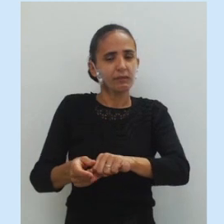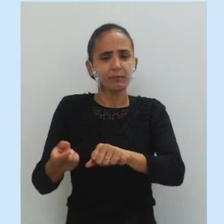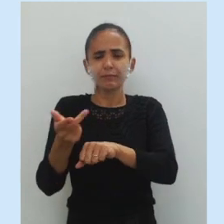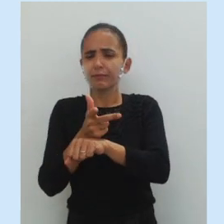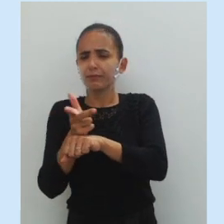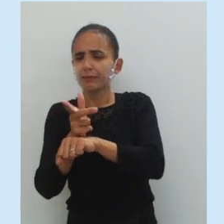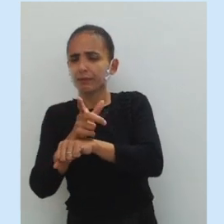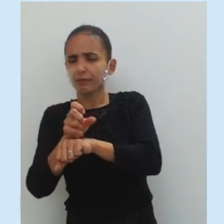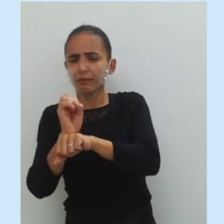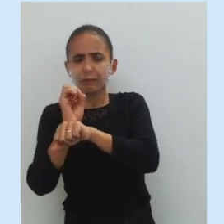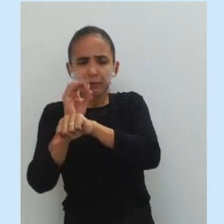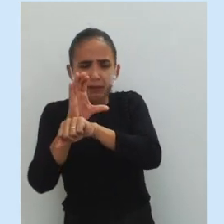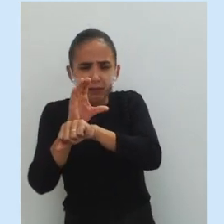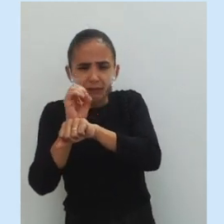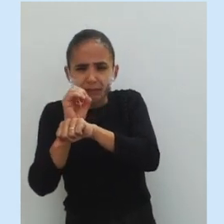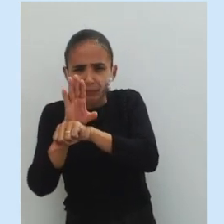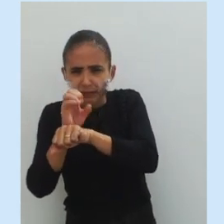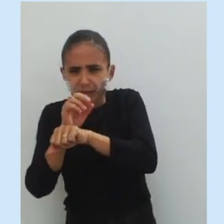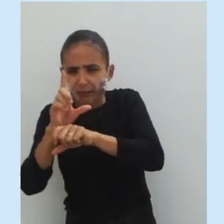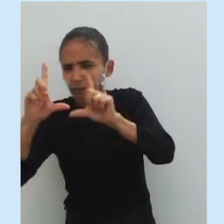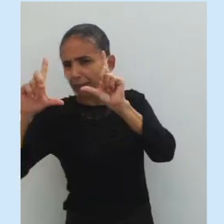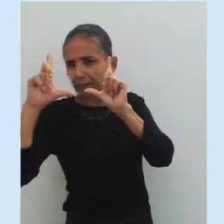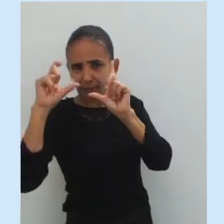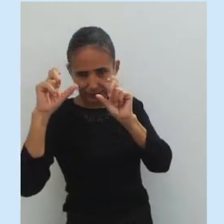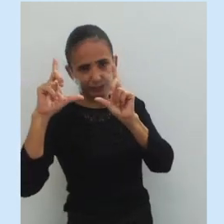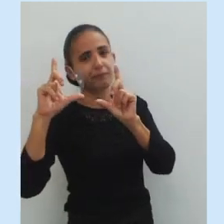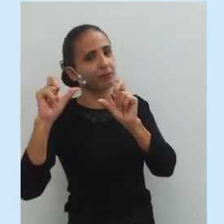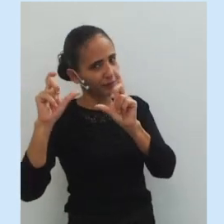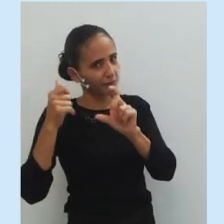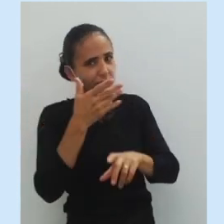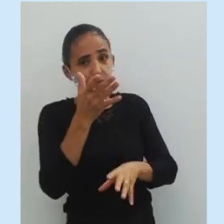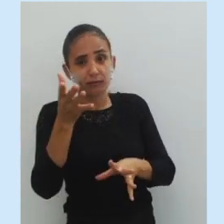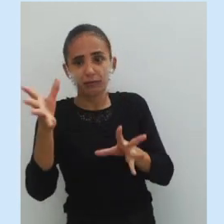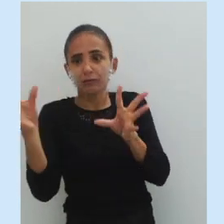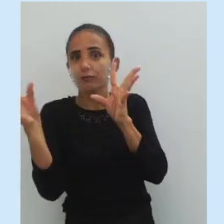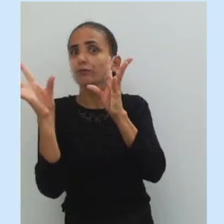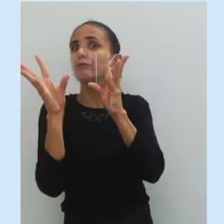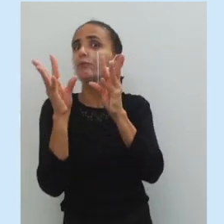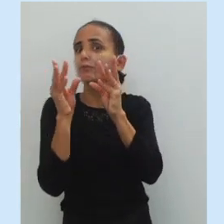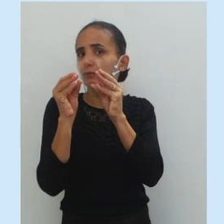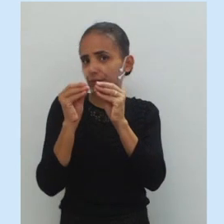uma câmera para tirar foto. Então, existiu essa mudança